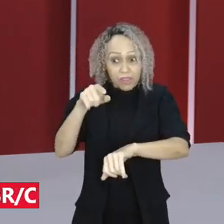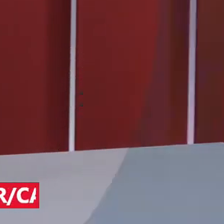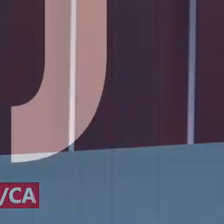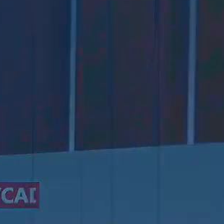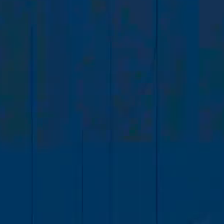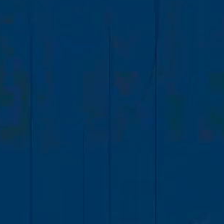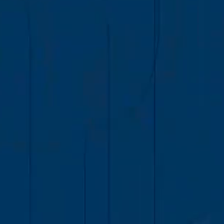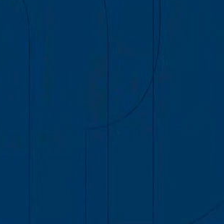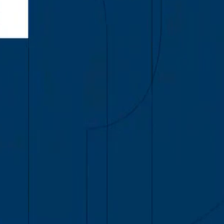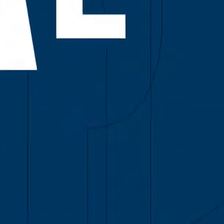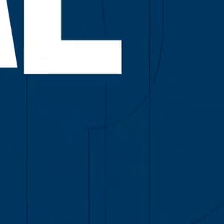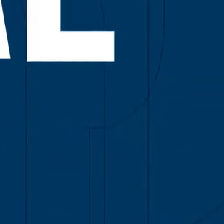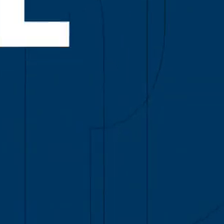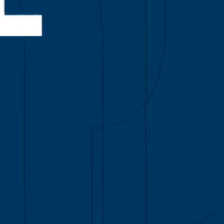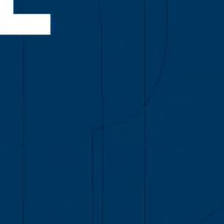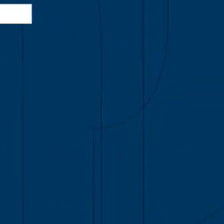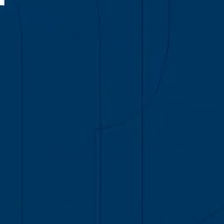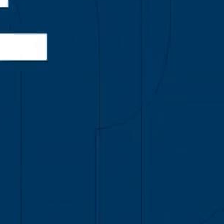você